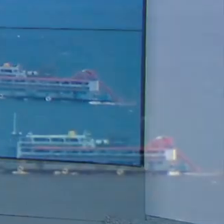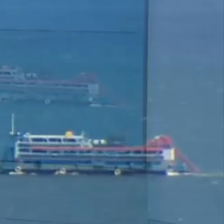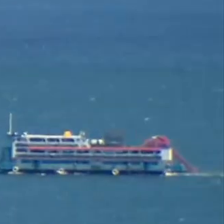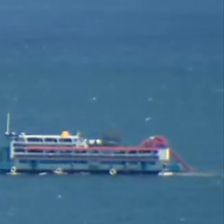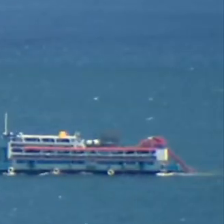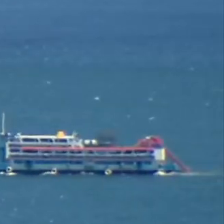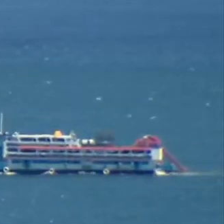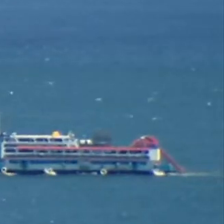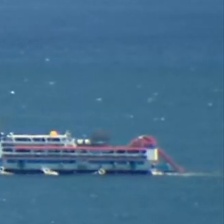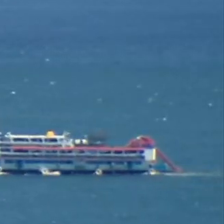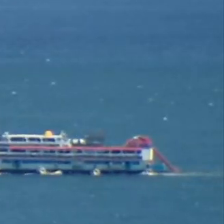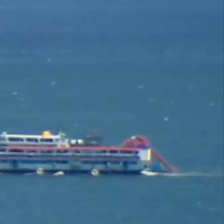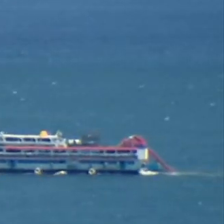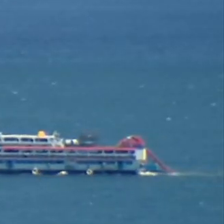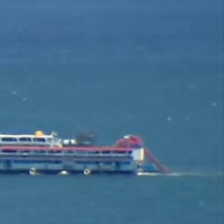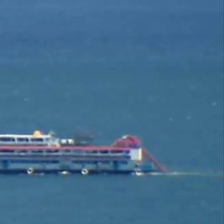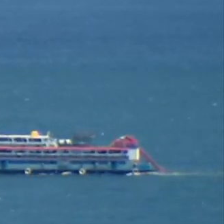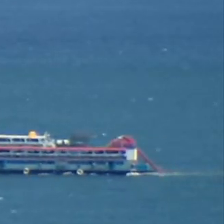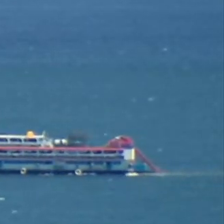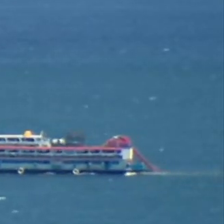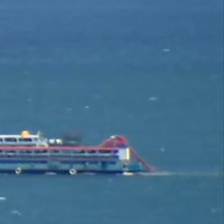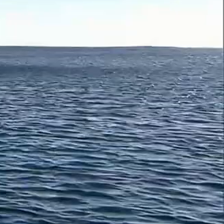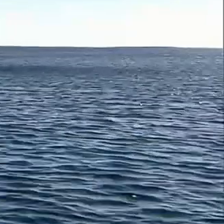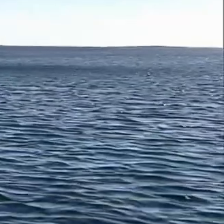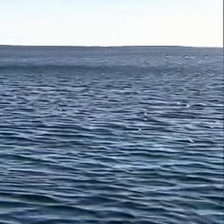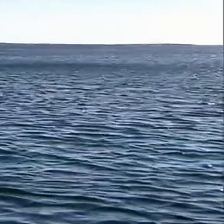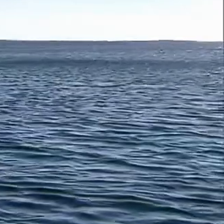Tchau, tchau.